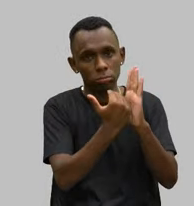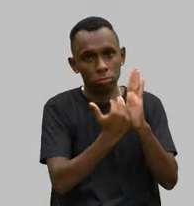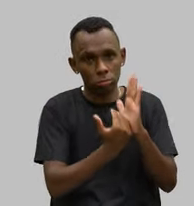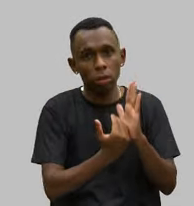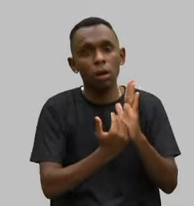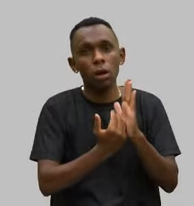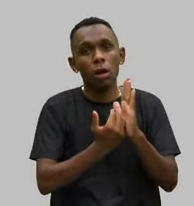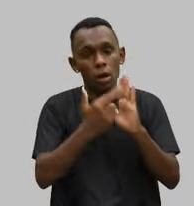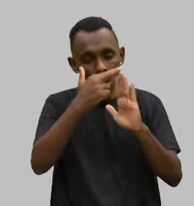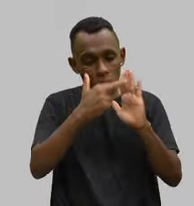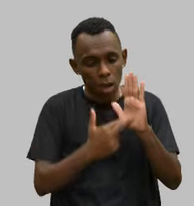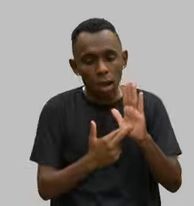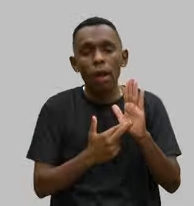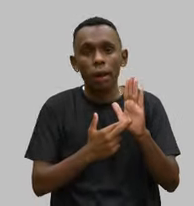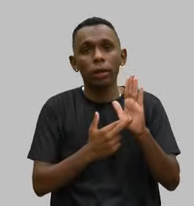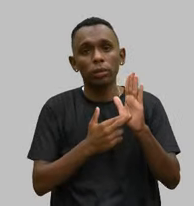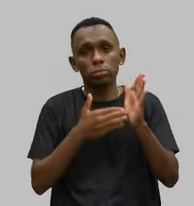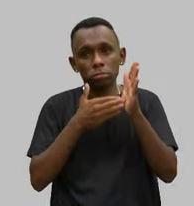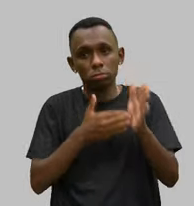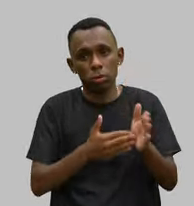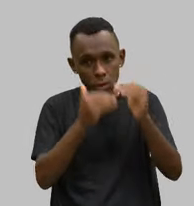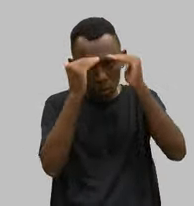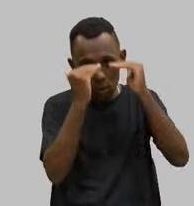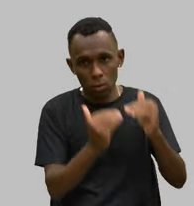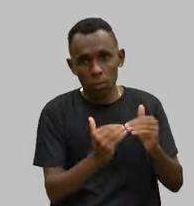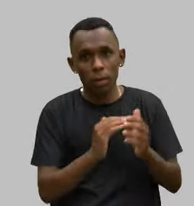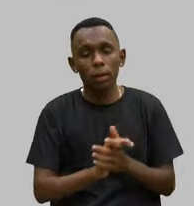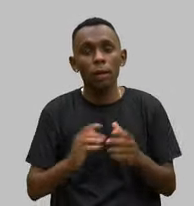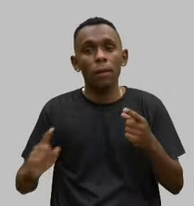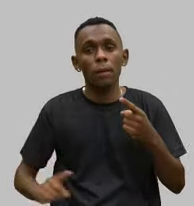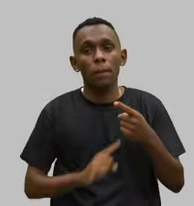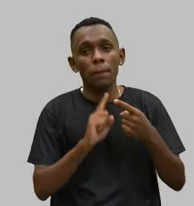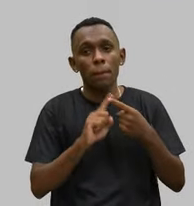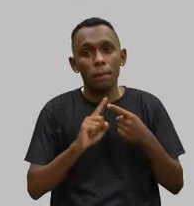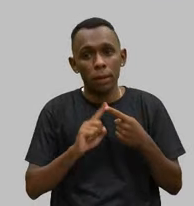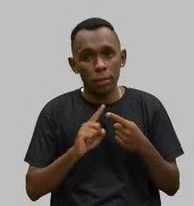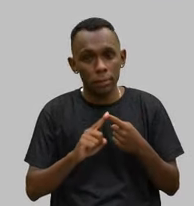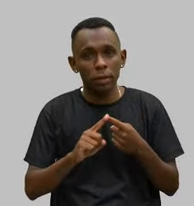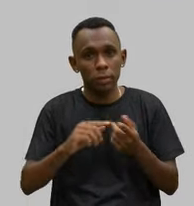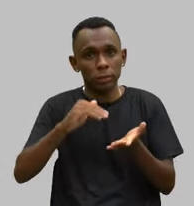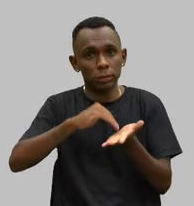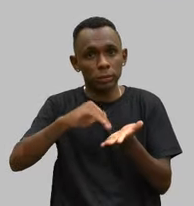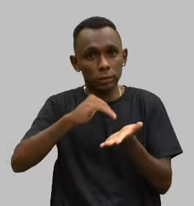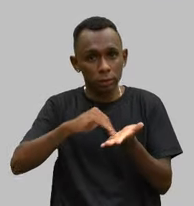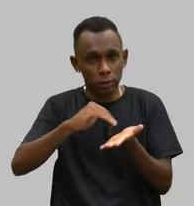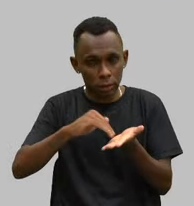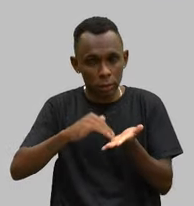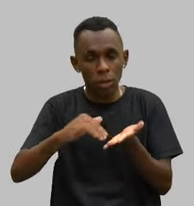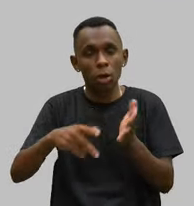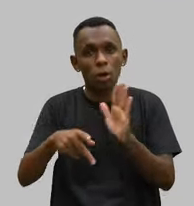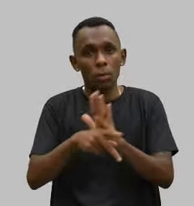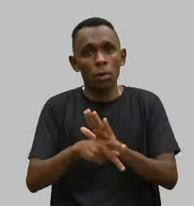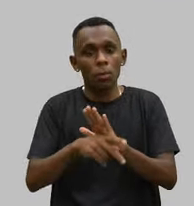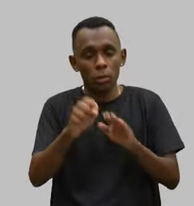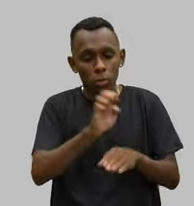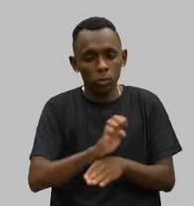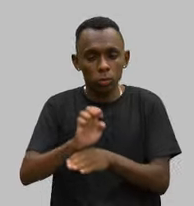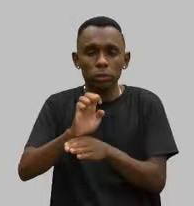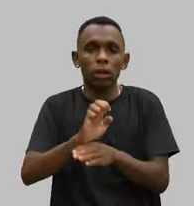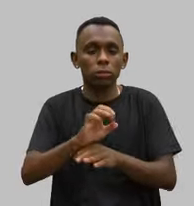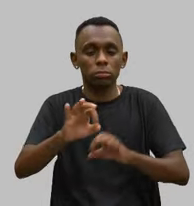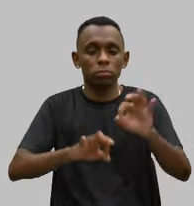normas e procedimentos primeiro a Secretaria de Estado de planejamento e